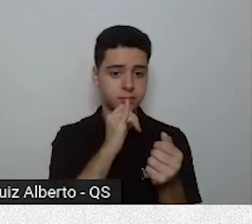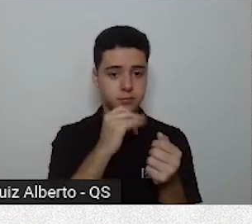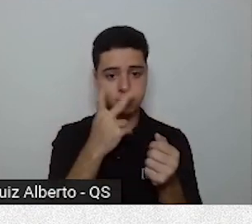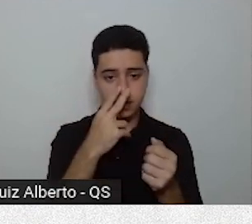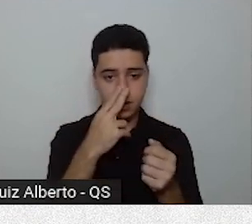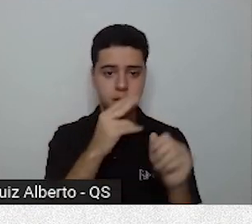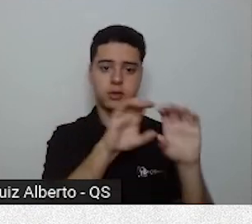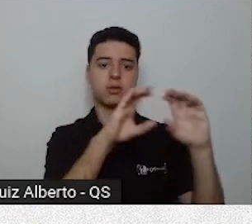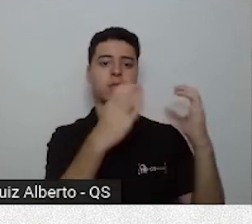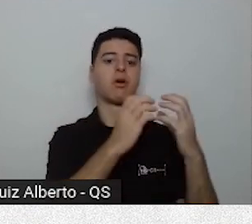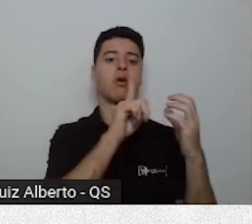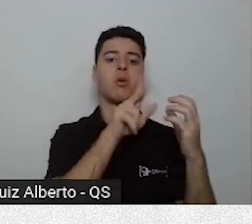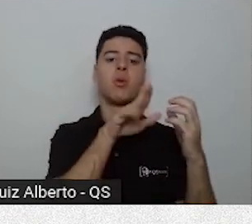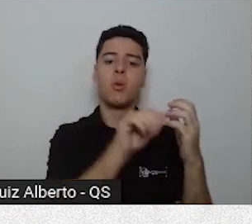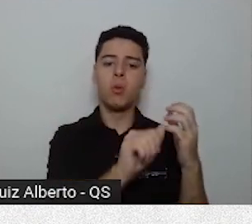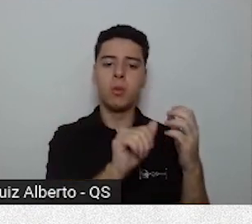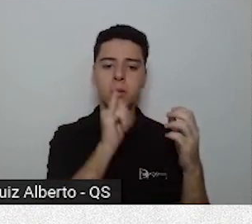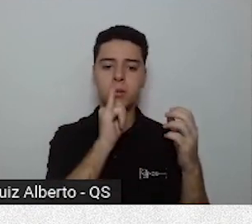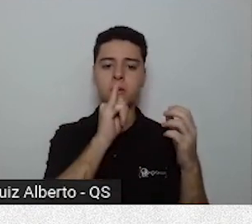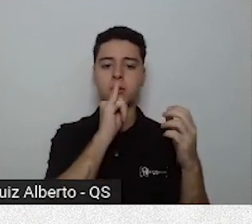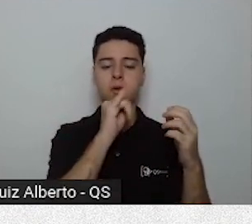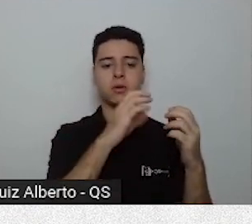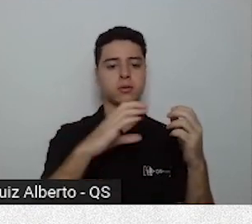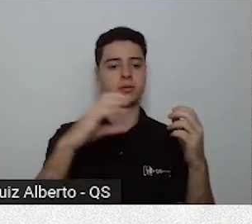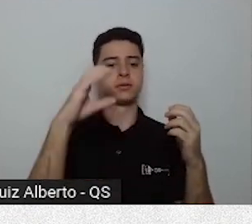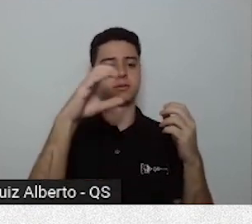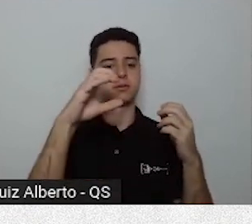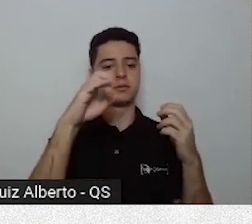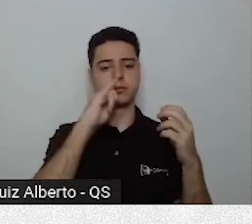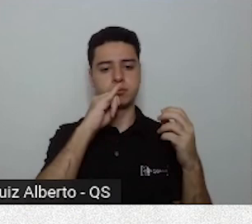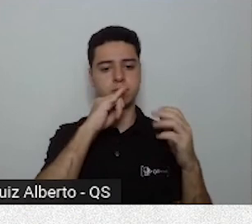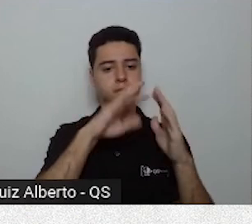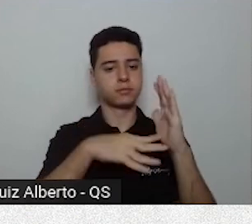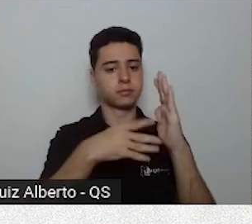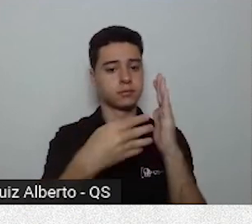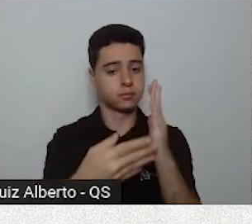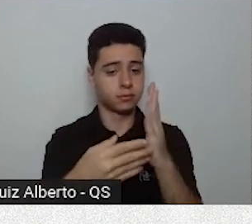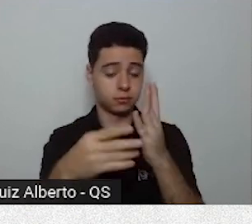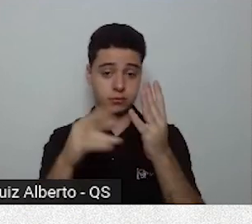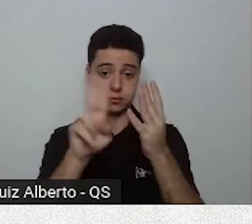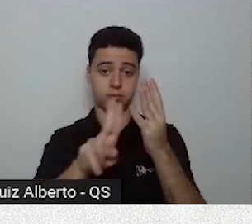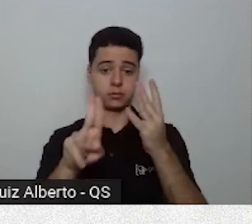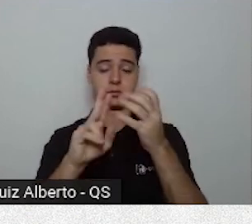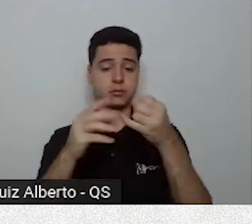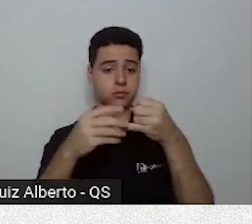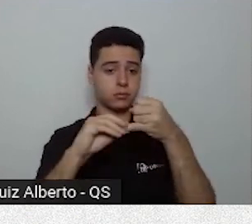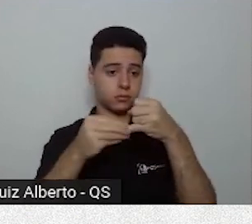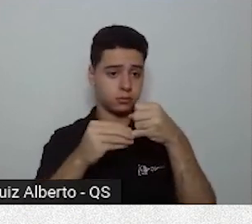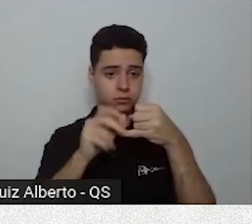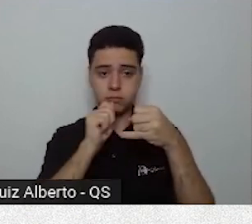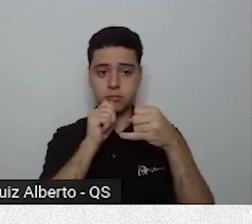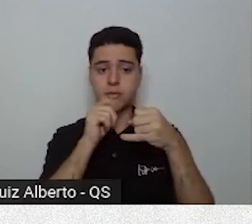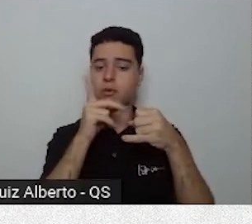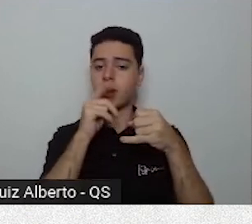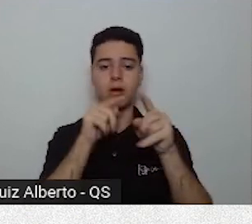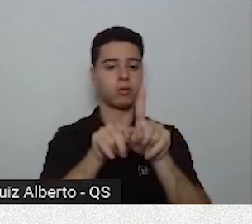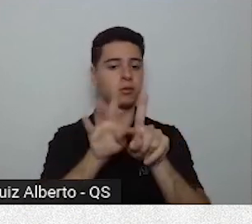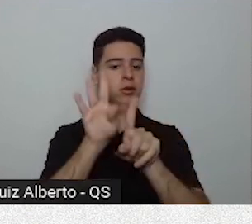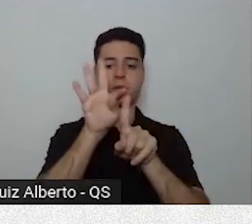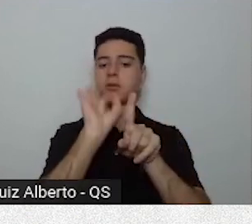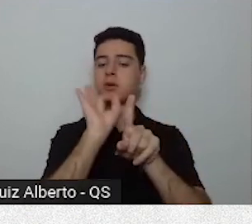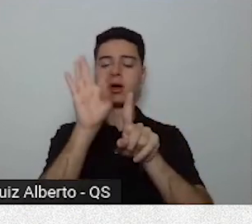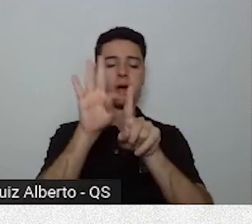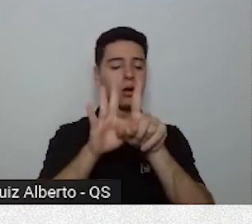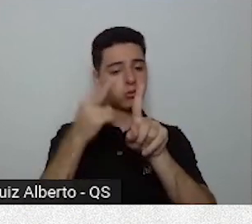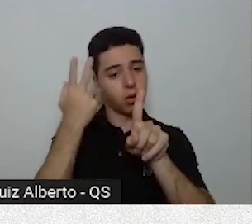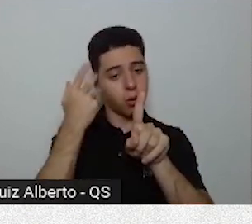uma lua aí, né, no centro da imagem, eu usei a tinta de feijão sem ser com a água fervida, né? Então ele ainda vai mudar